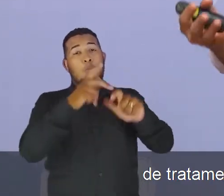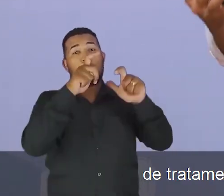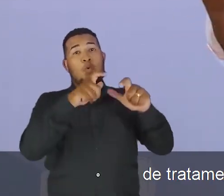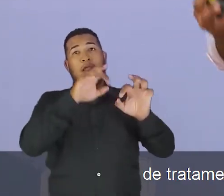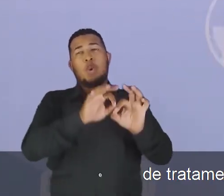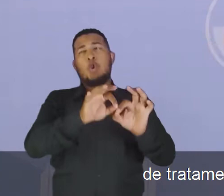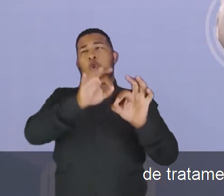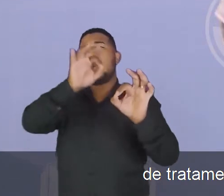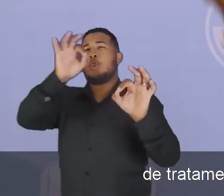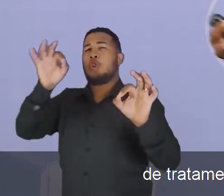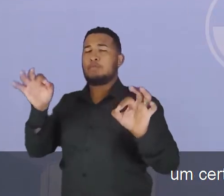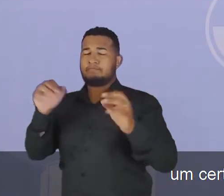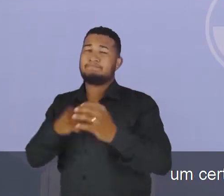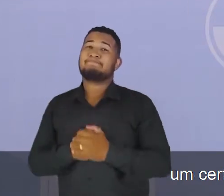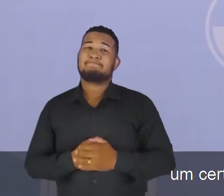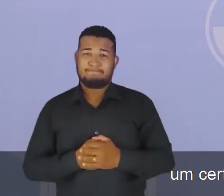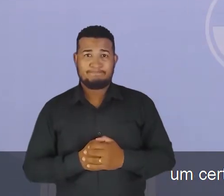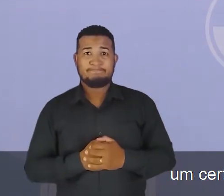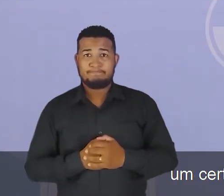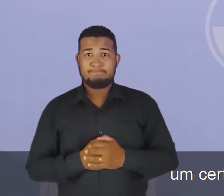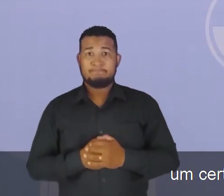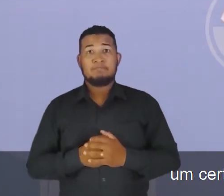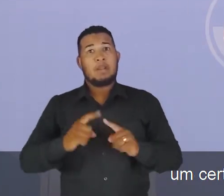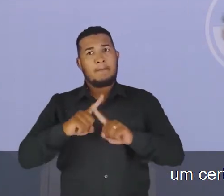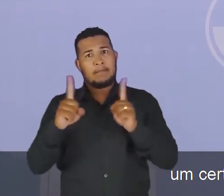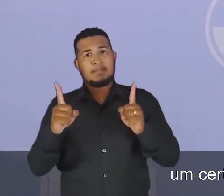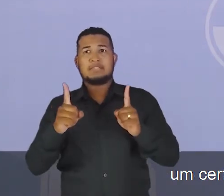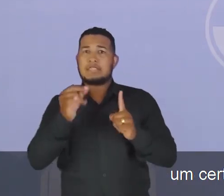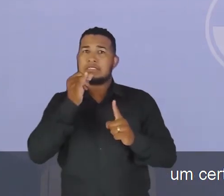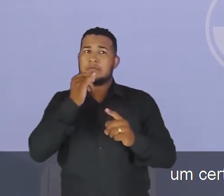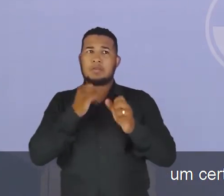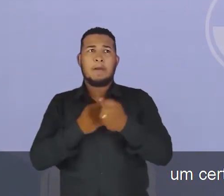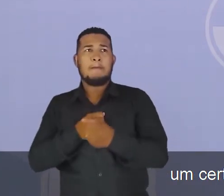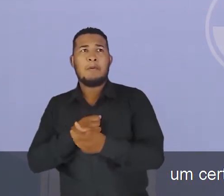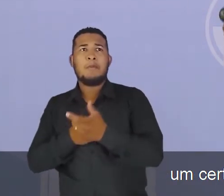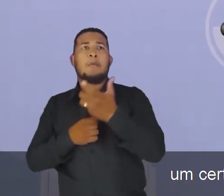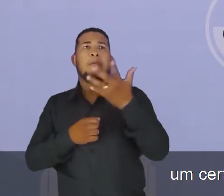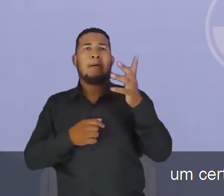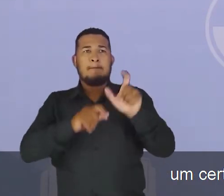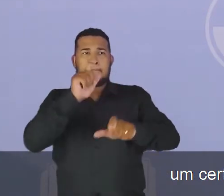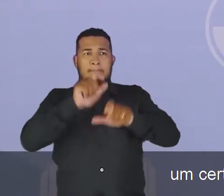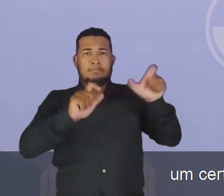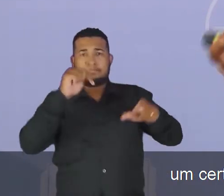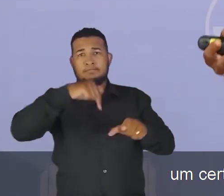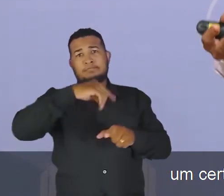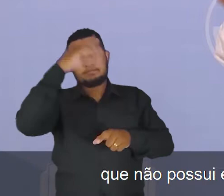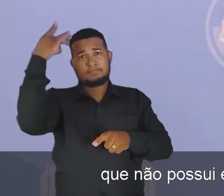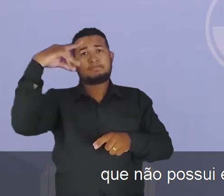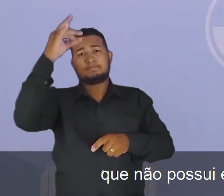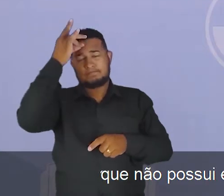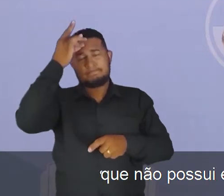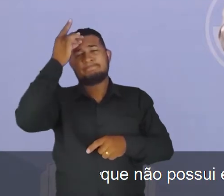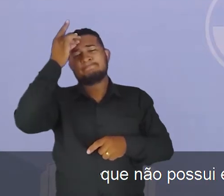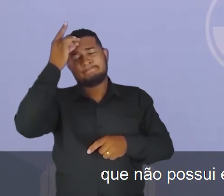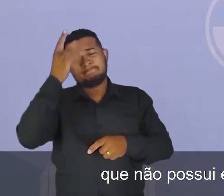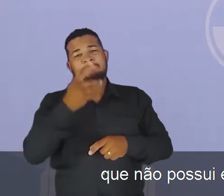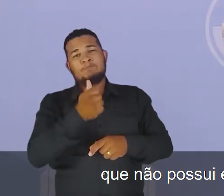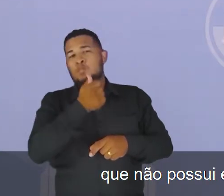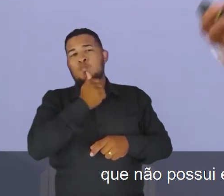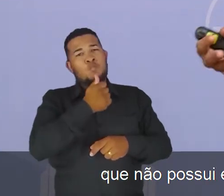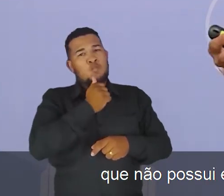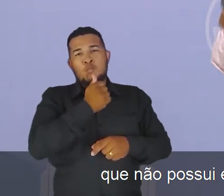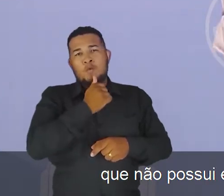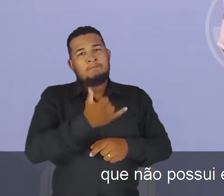também, certo? Mas nós temos uma certa quantidade de número de habitantes no Espírito Santo que não possui essa